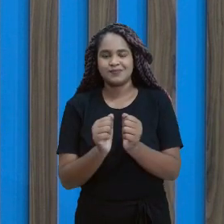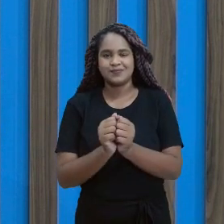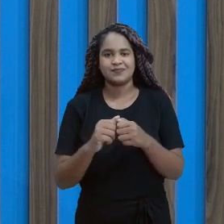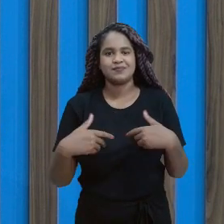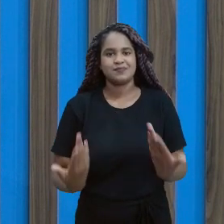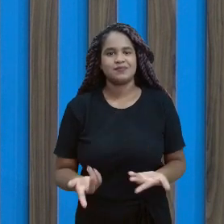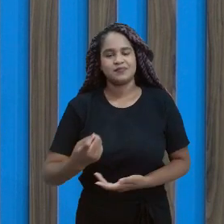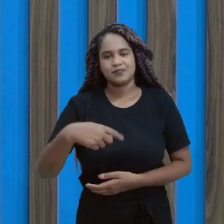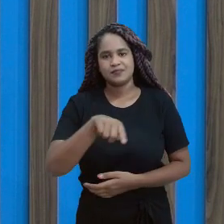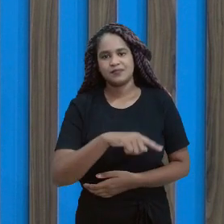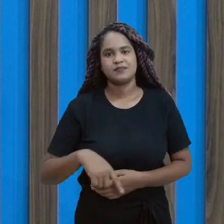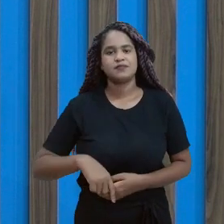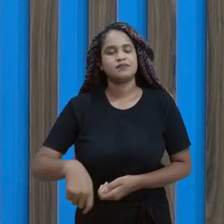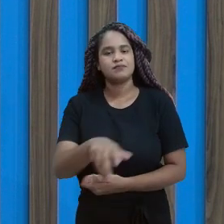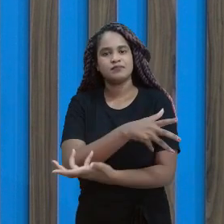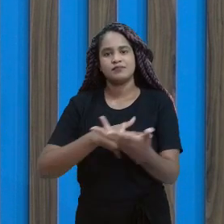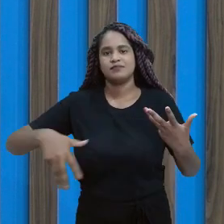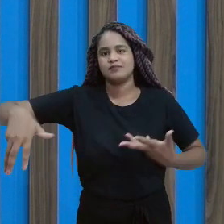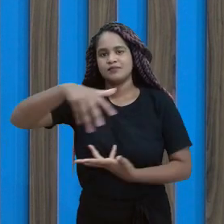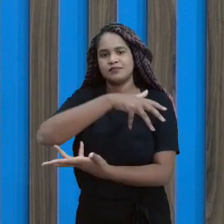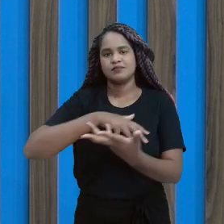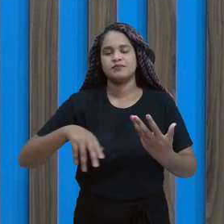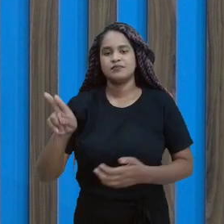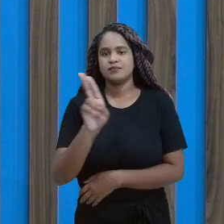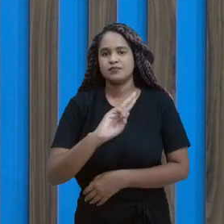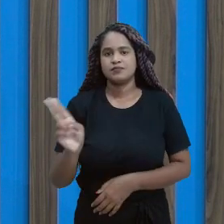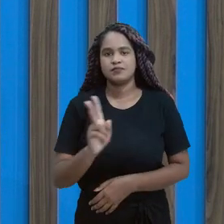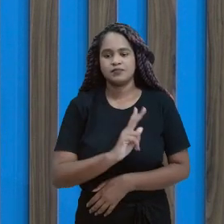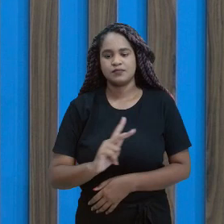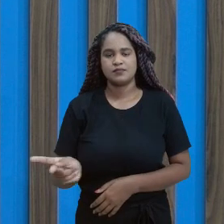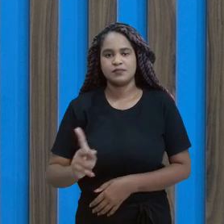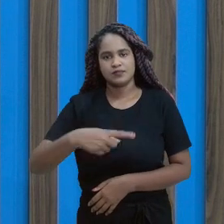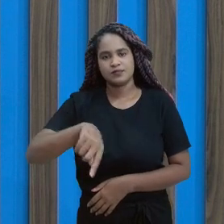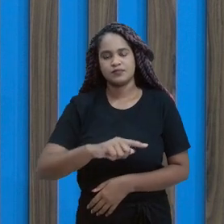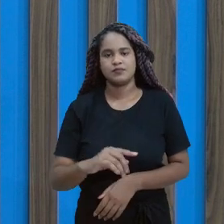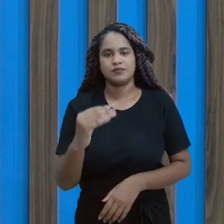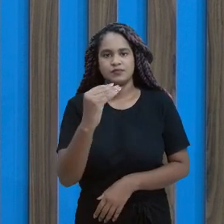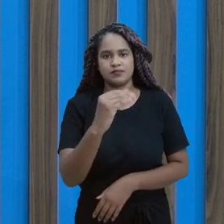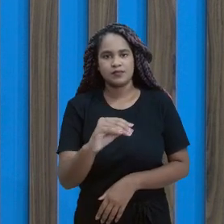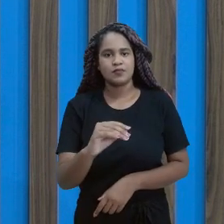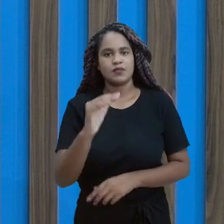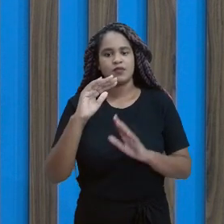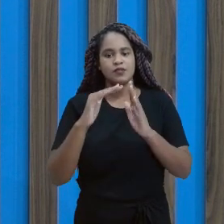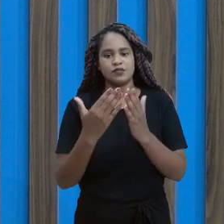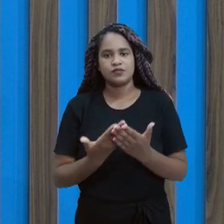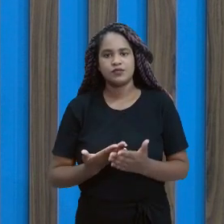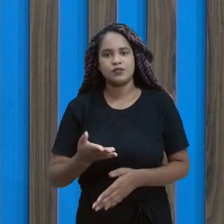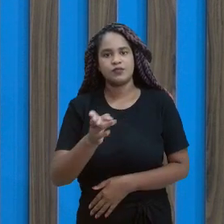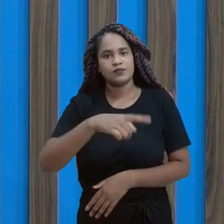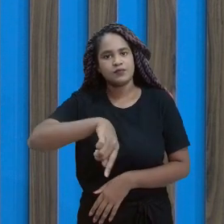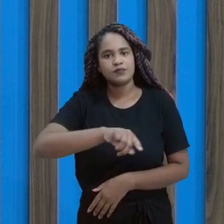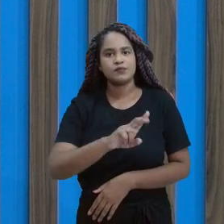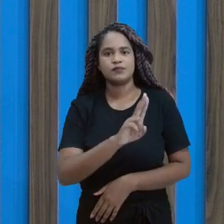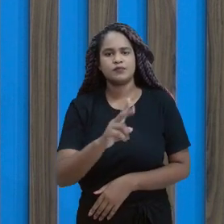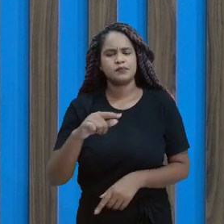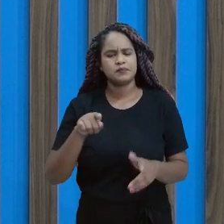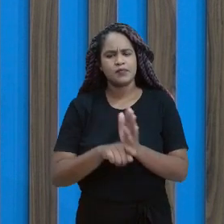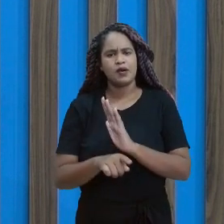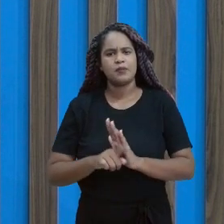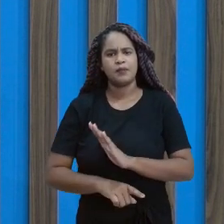Então, coloquem aqui, interajam, coloquem o nome da professora de vocês, da escola de vocês,